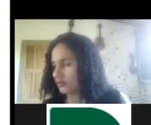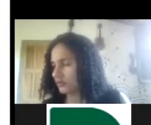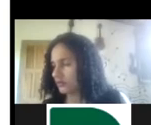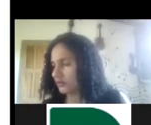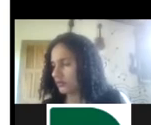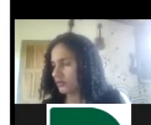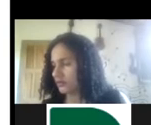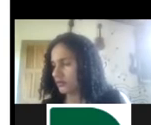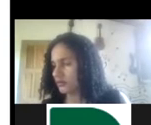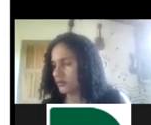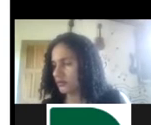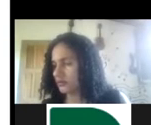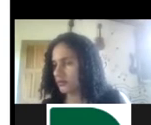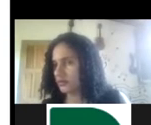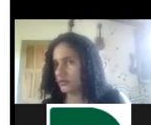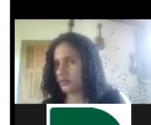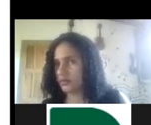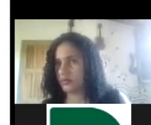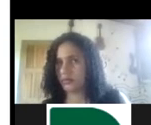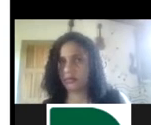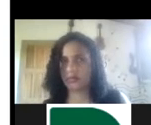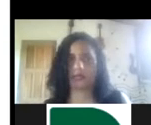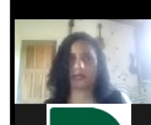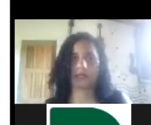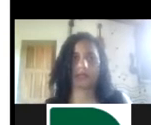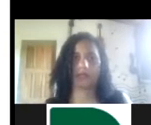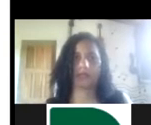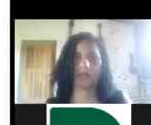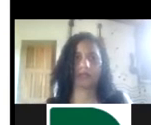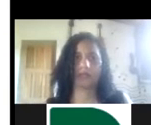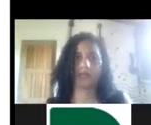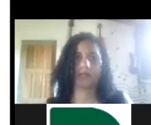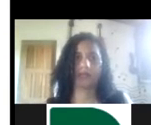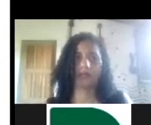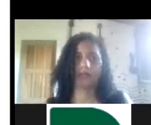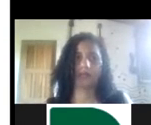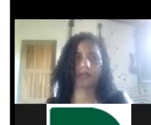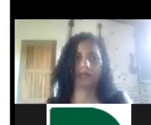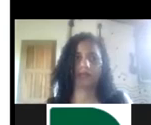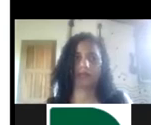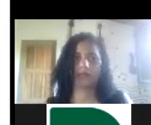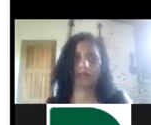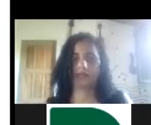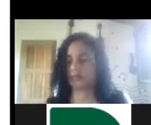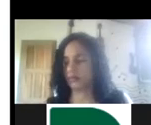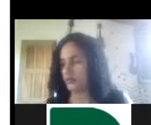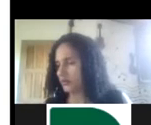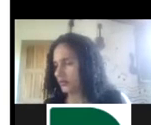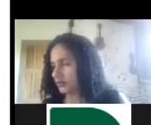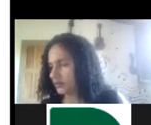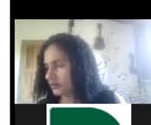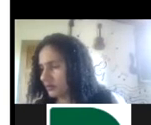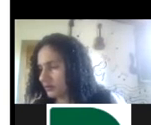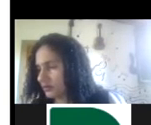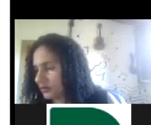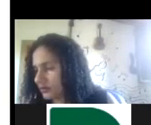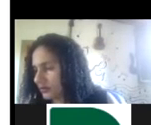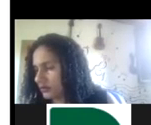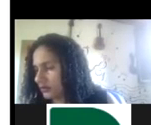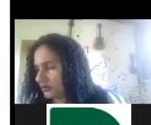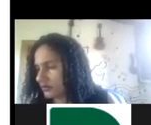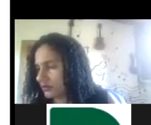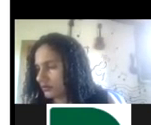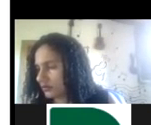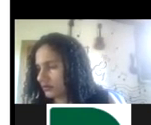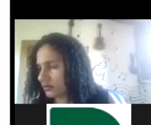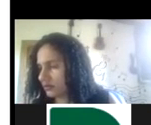superiores, né, na Corte de Nova York, né, também esse procedimento existe, mas por indicação do juiz,